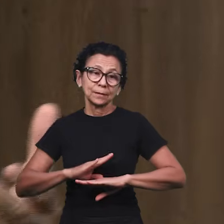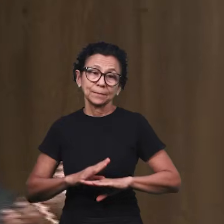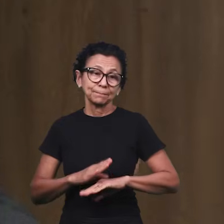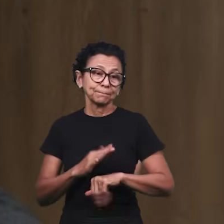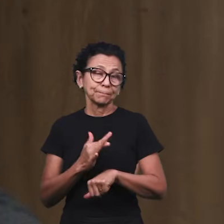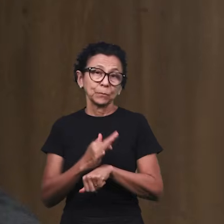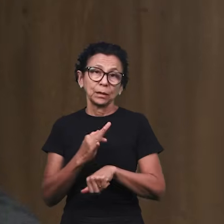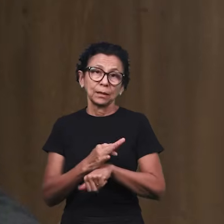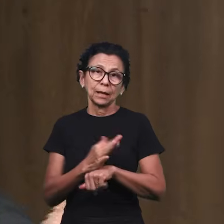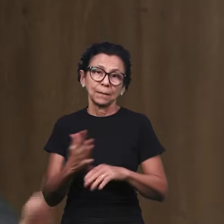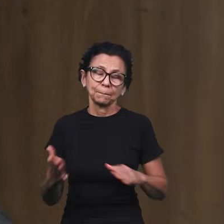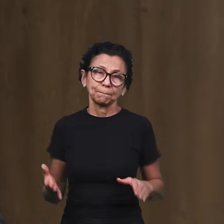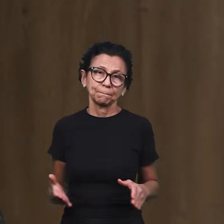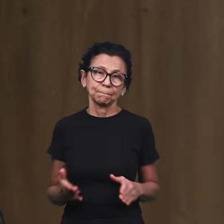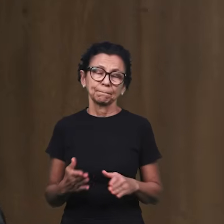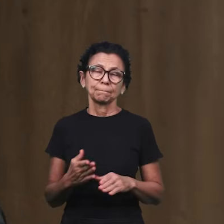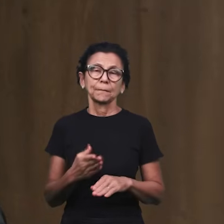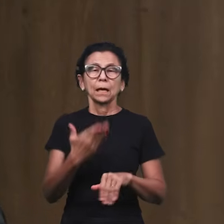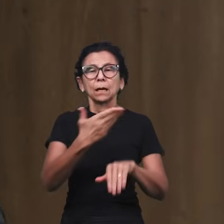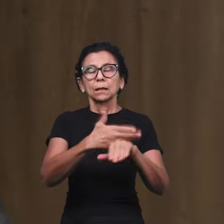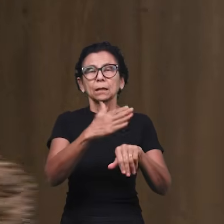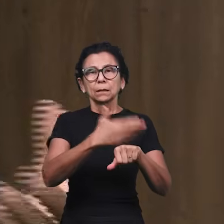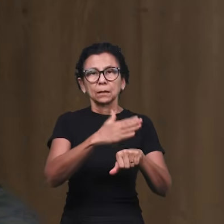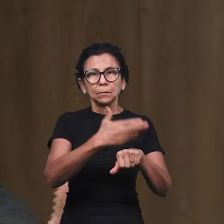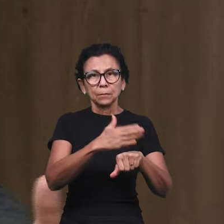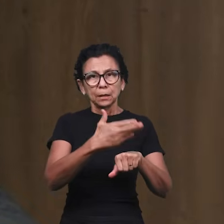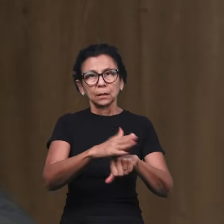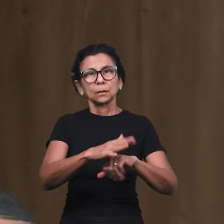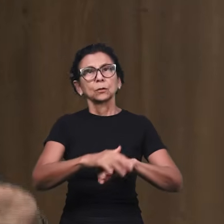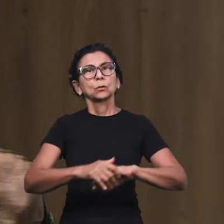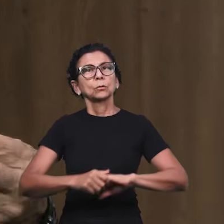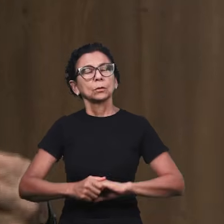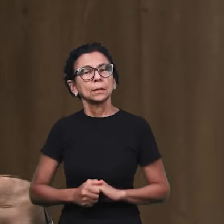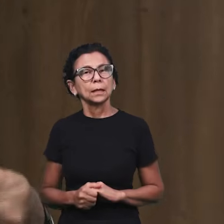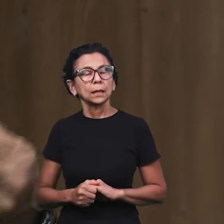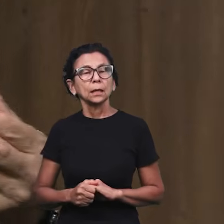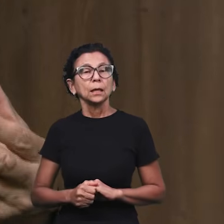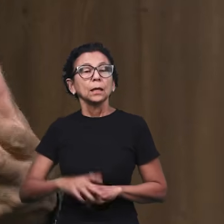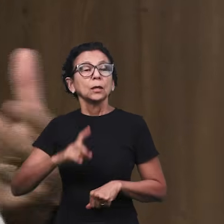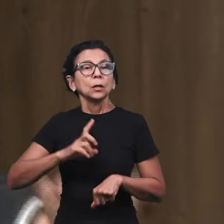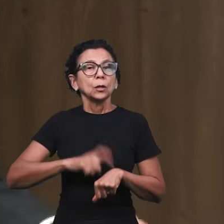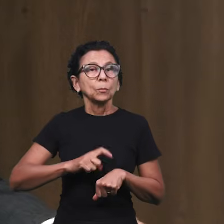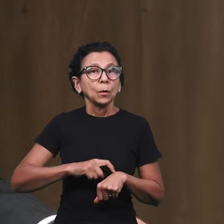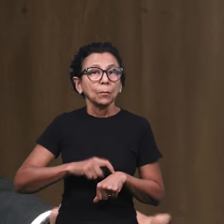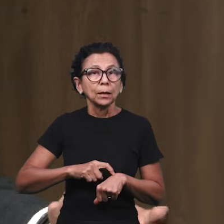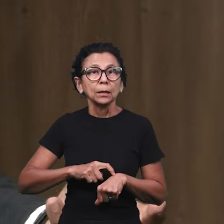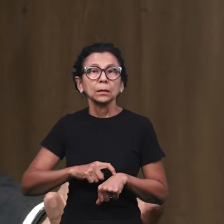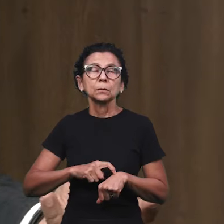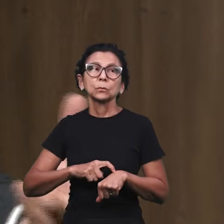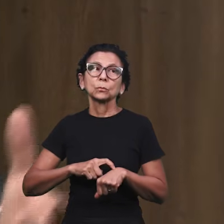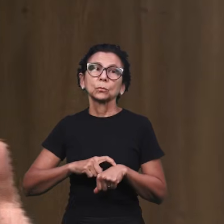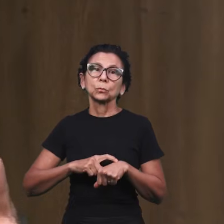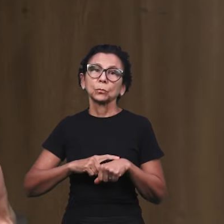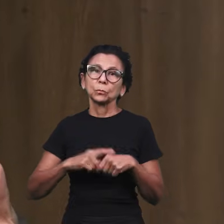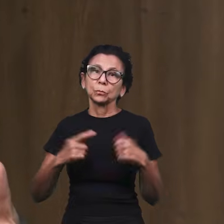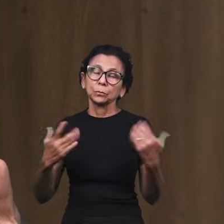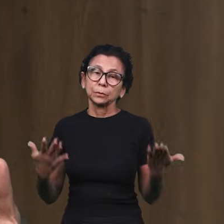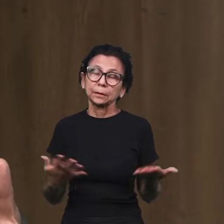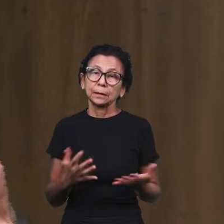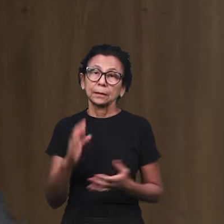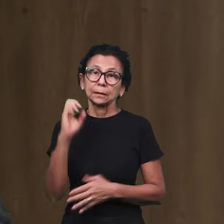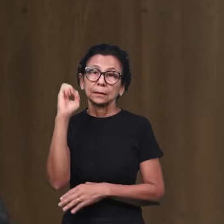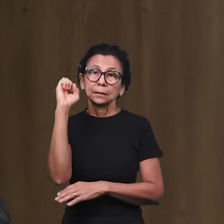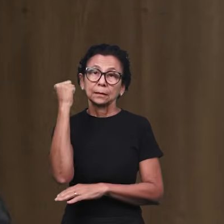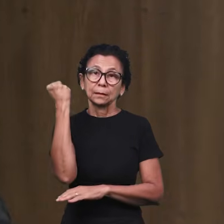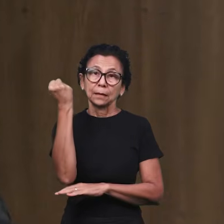treinamento técnico, né, para a intervenção em situações de maior gravidade ou de menor